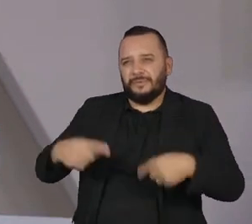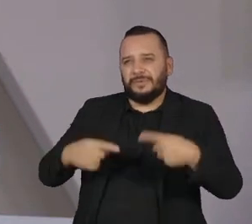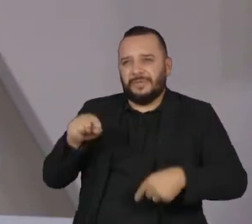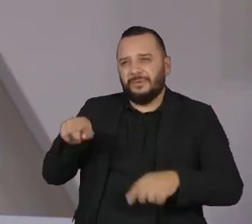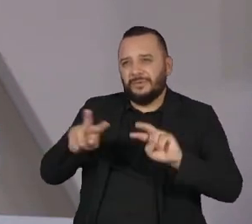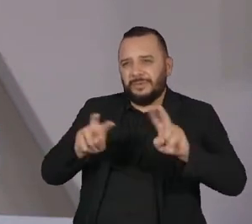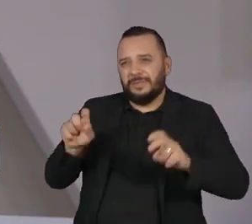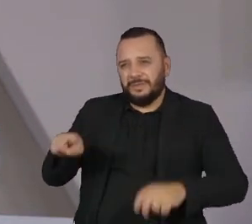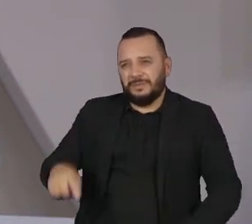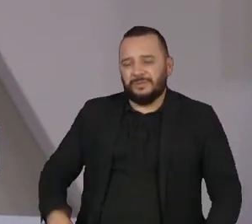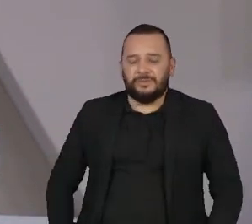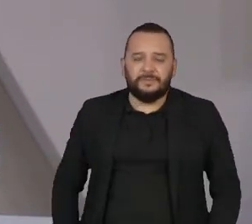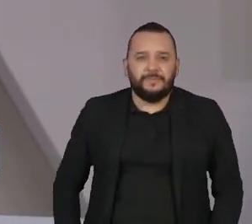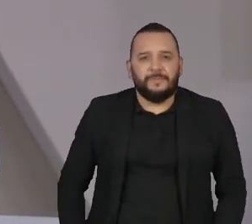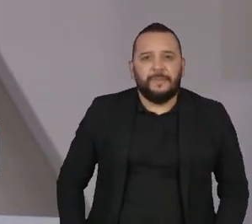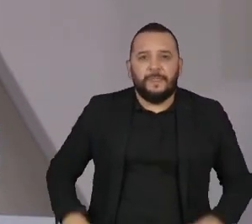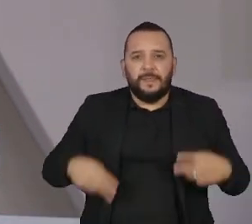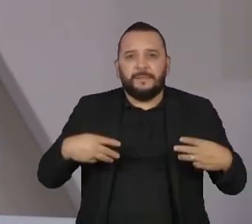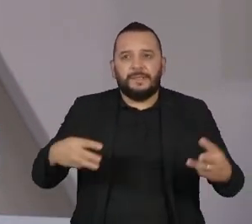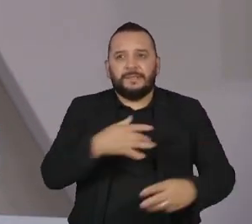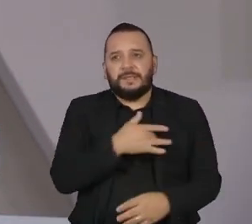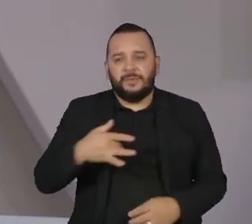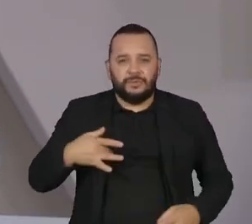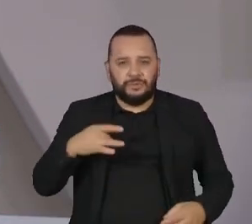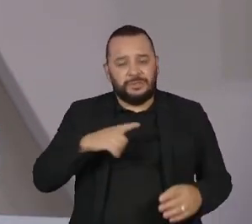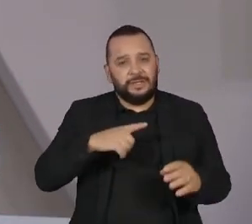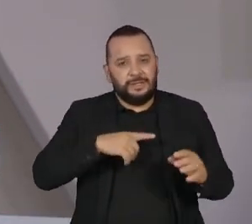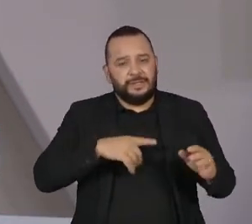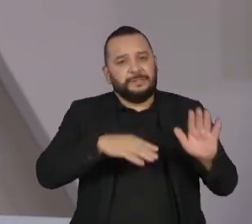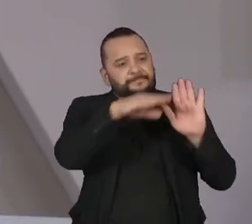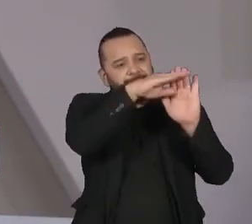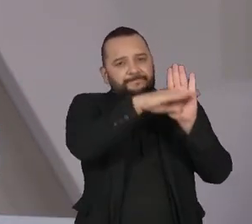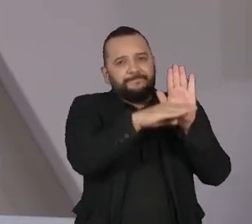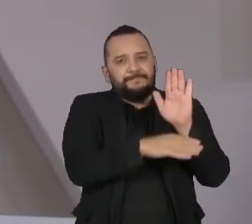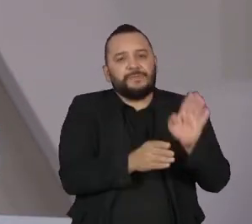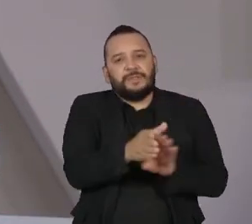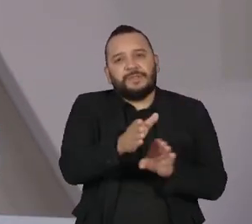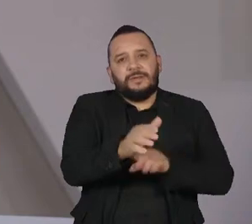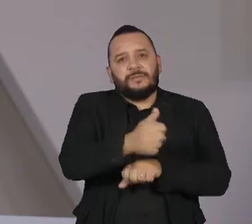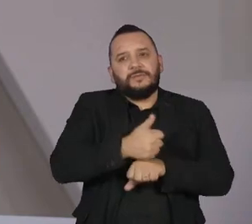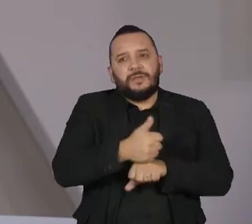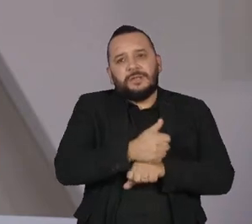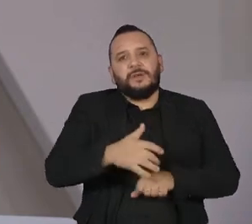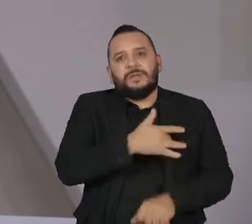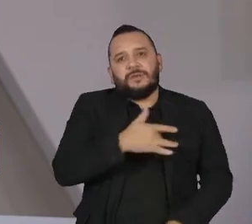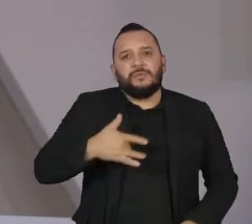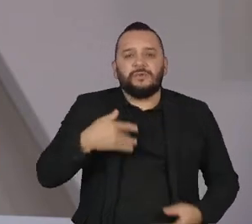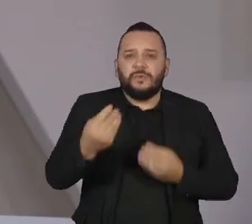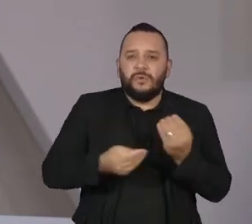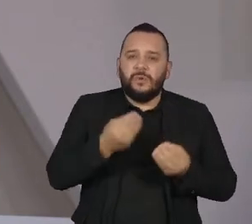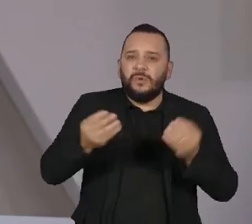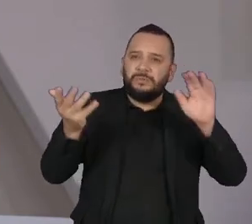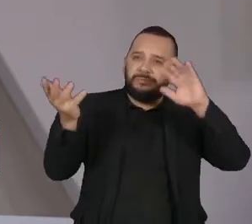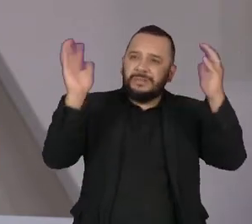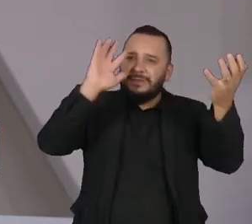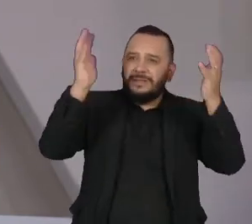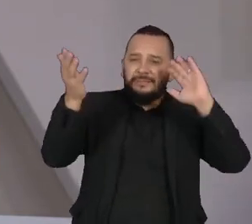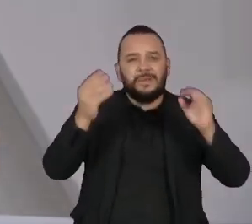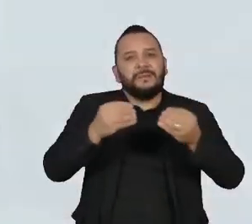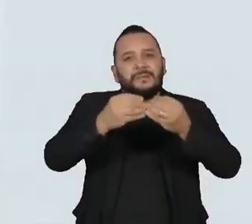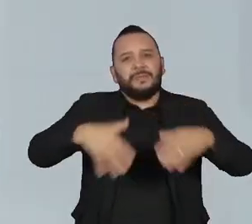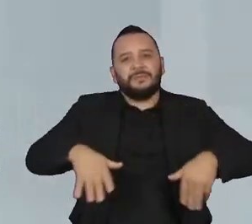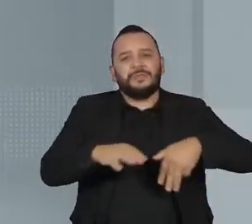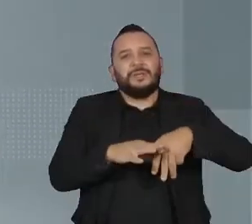o Ministério da Saúde lançou um guia para orientar profissionais da Saúde sobre os efeitos das mudanças climáticas nos